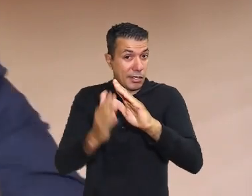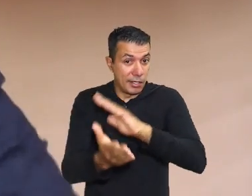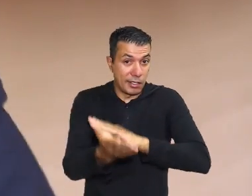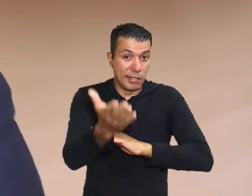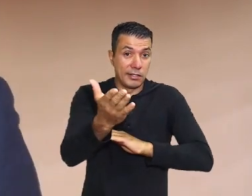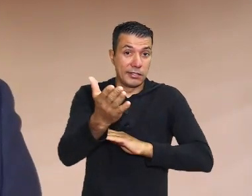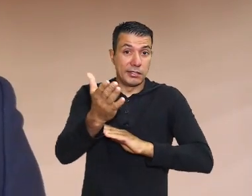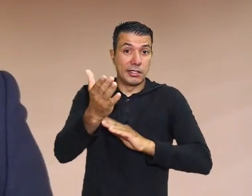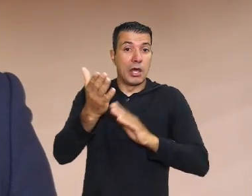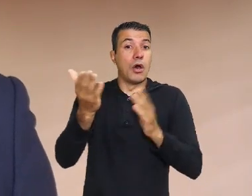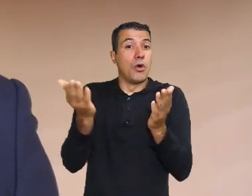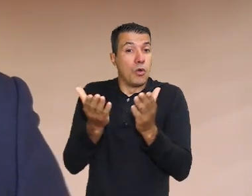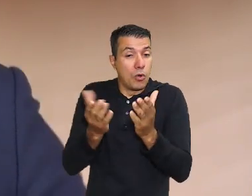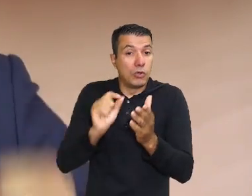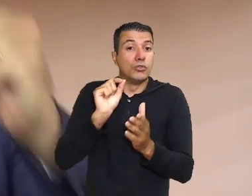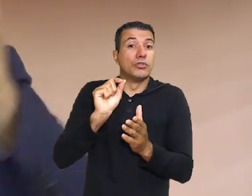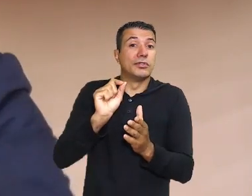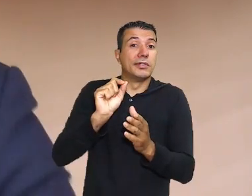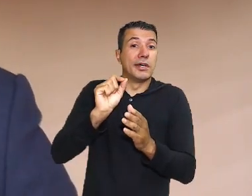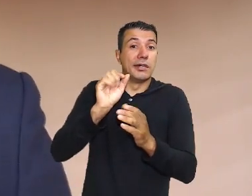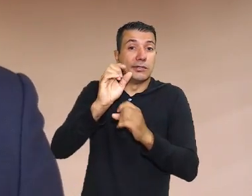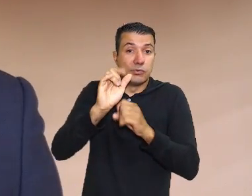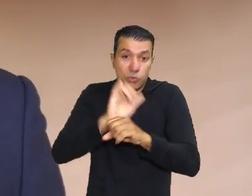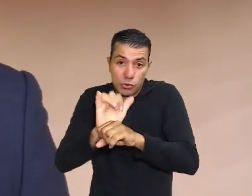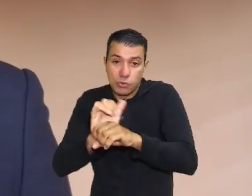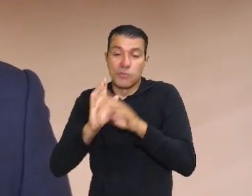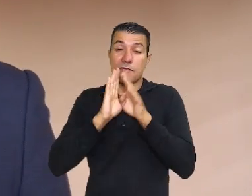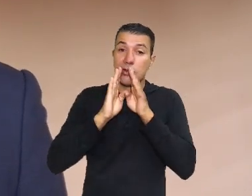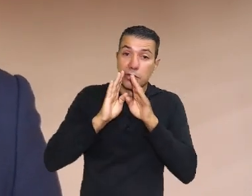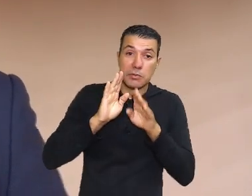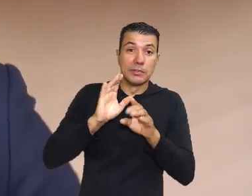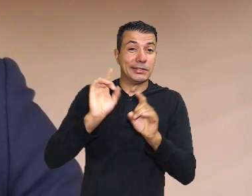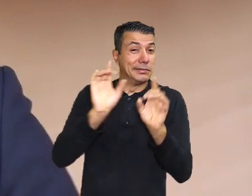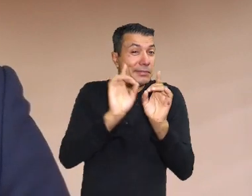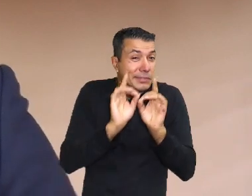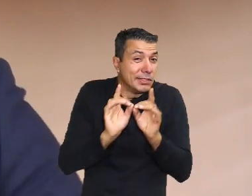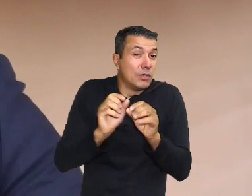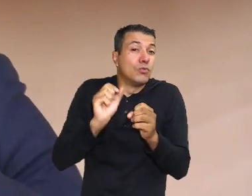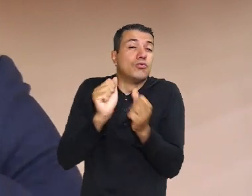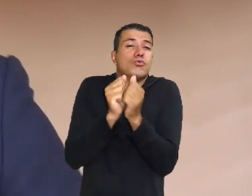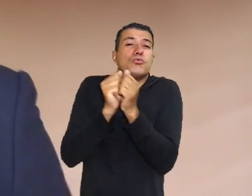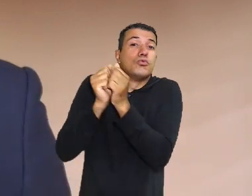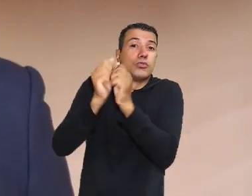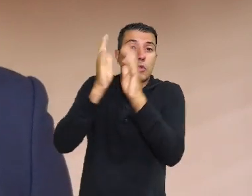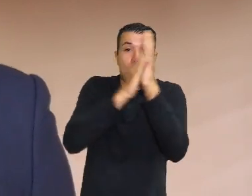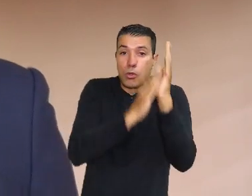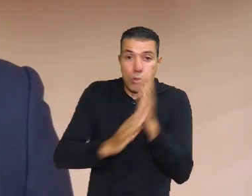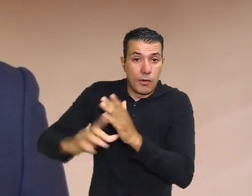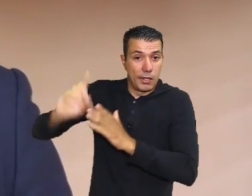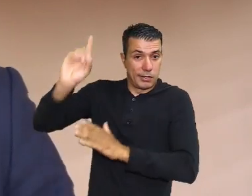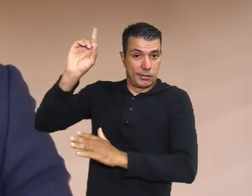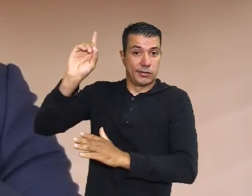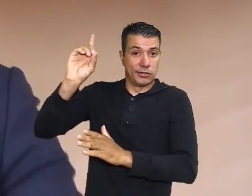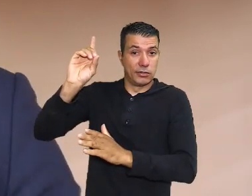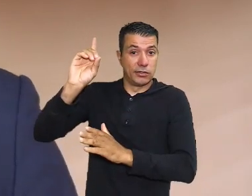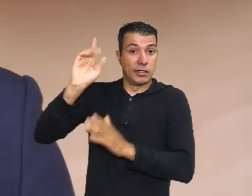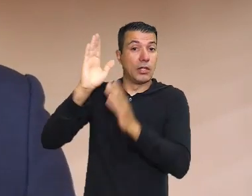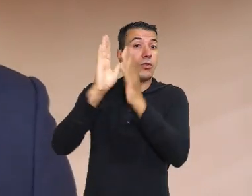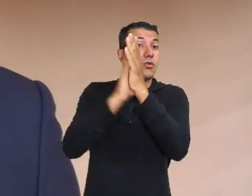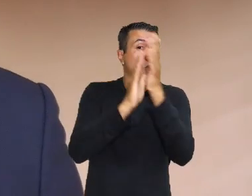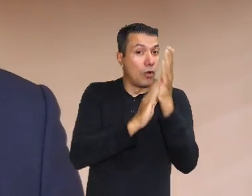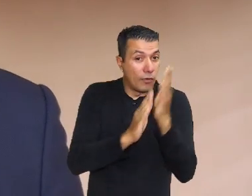a nossa noite e esta transmissão especial para que possamos juntos louvar ao nosso Deus. Então, falando em